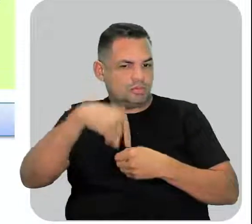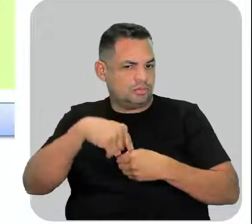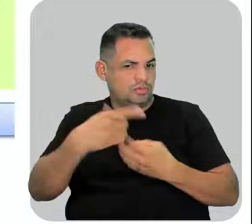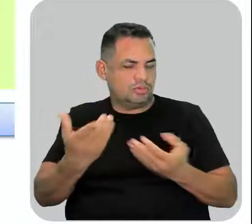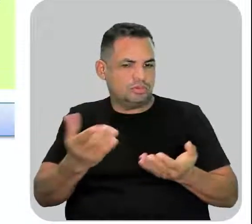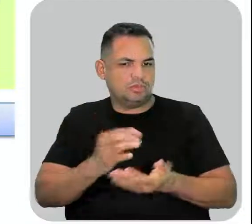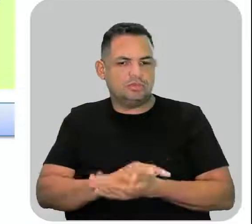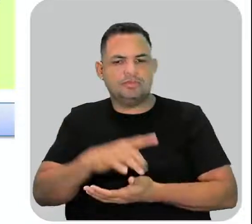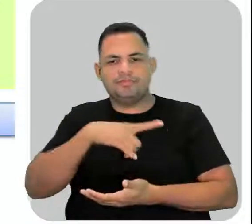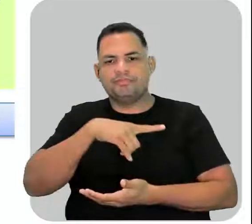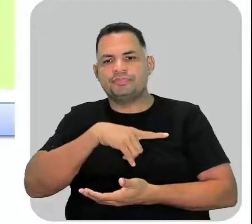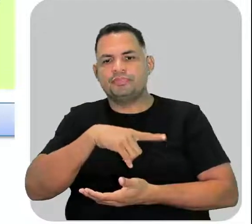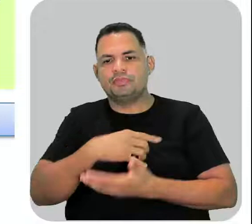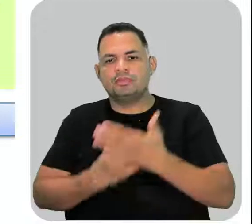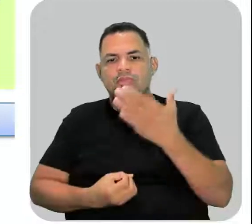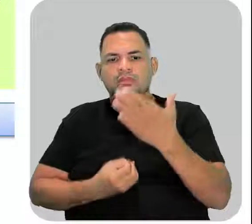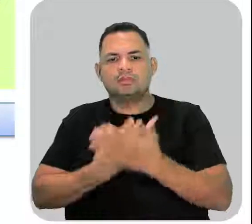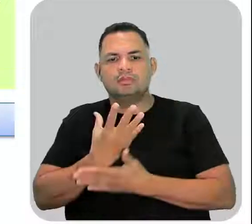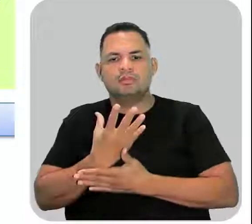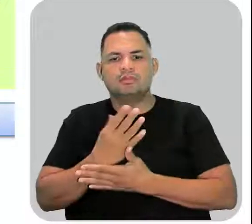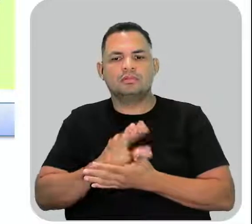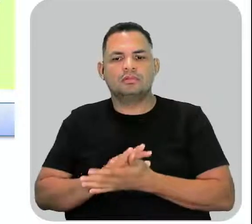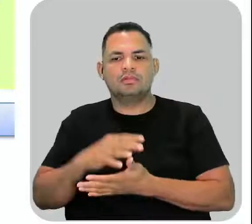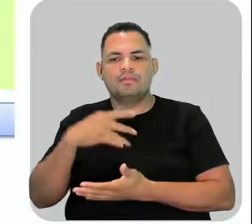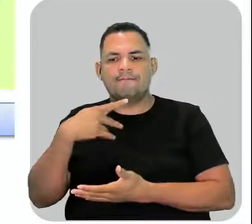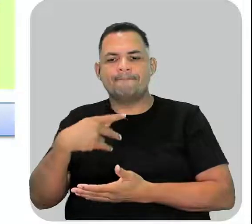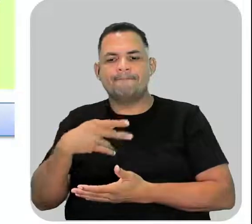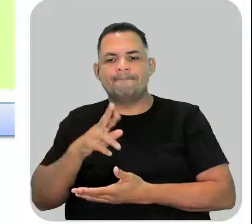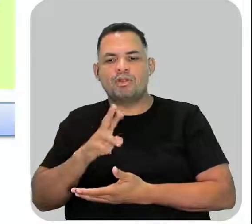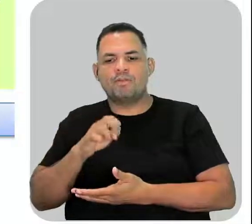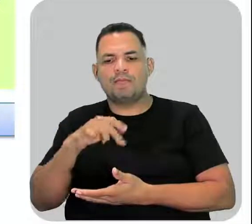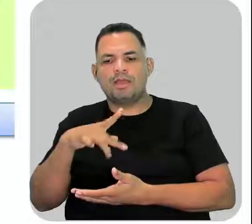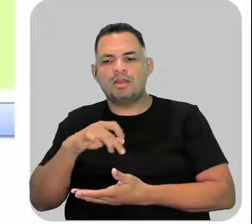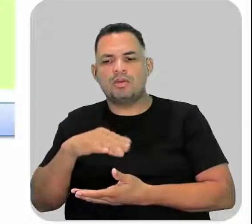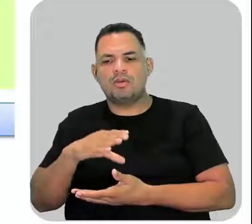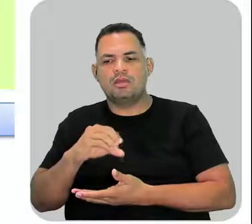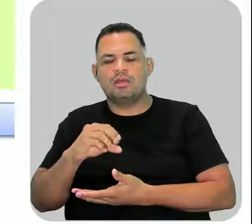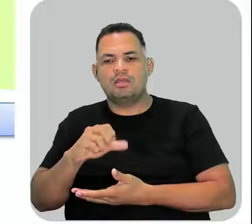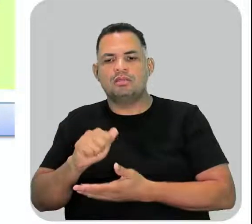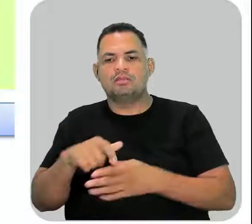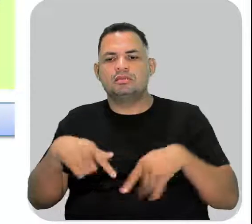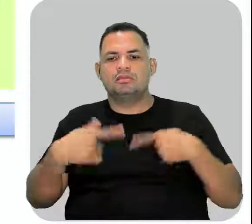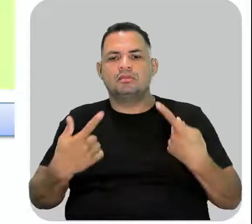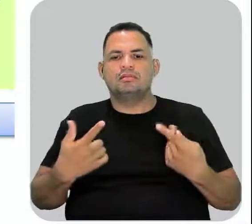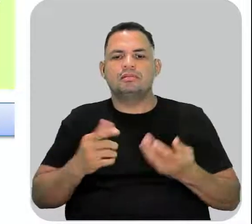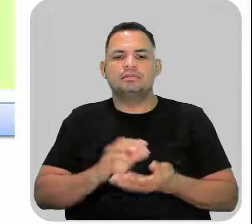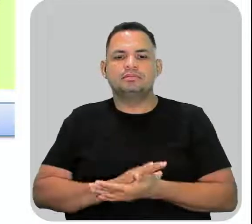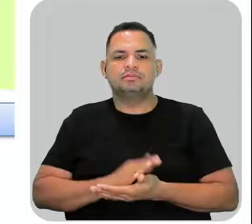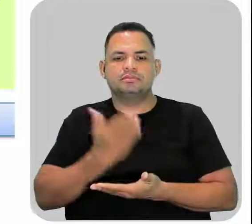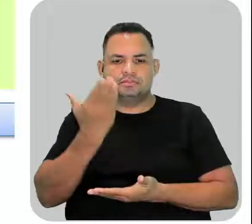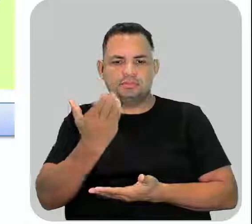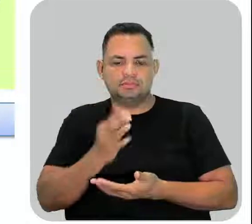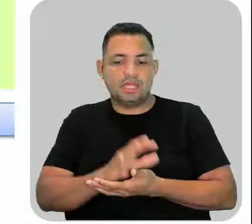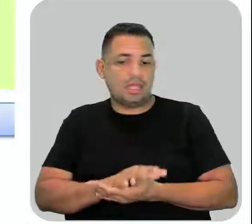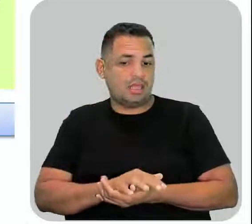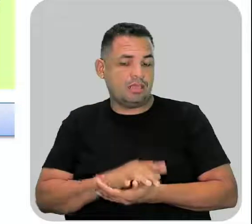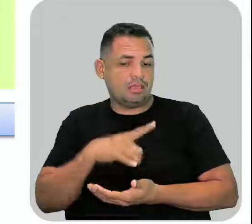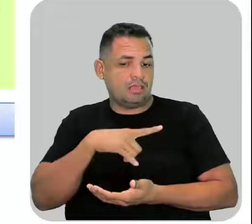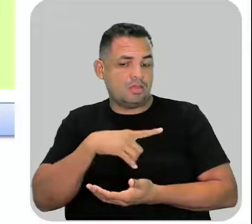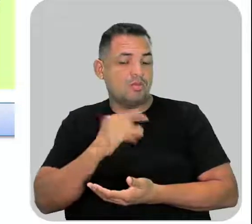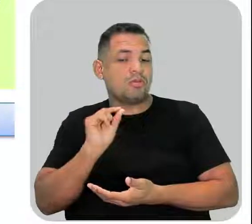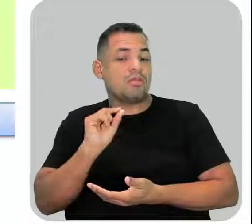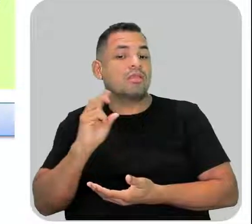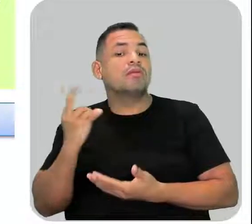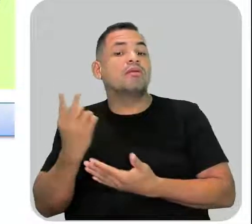E aí a gente tem a origem da propanona. Só que ao mesmo tempo que a propanona está lá existindo, o que